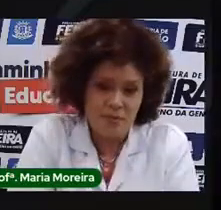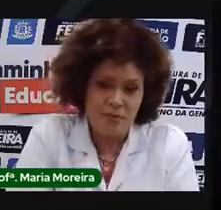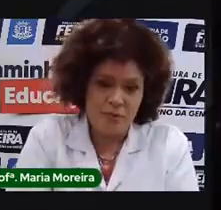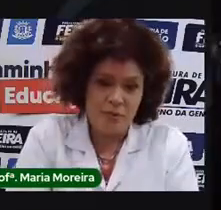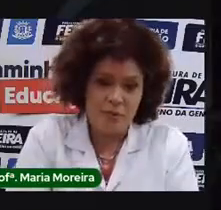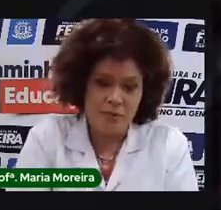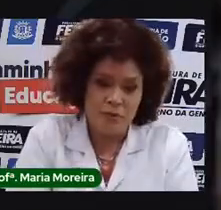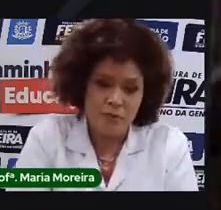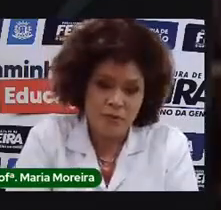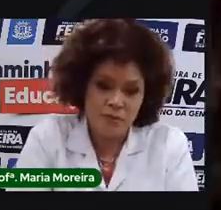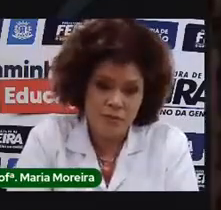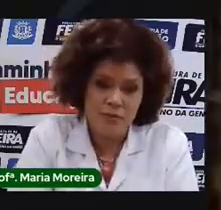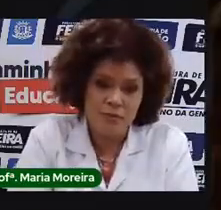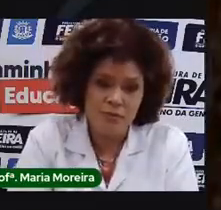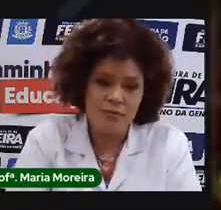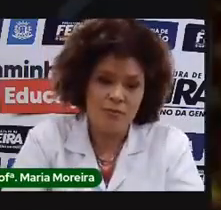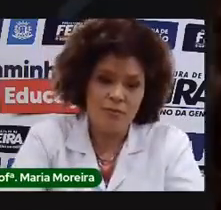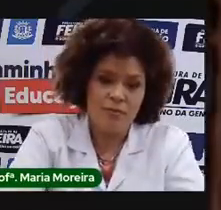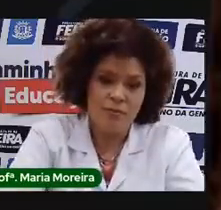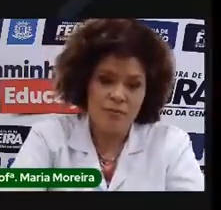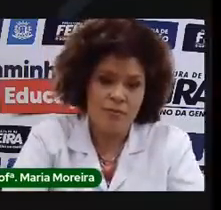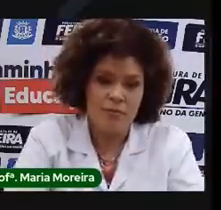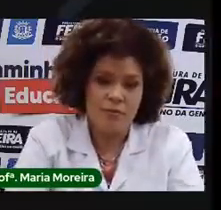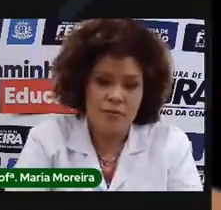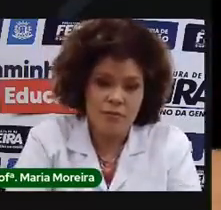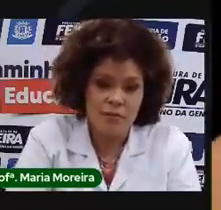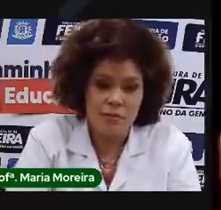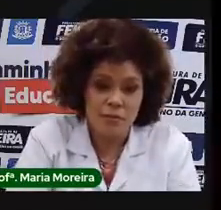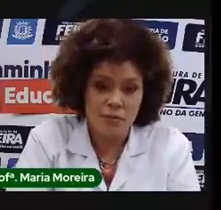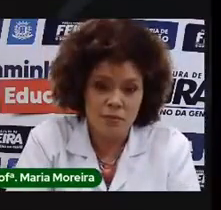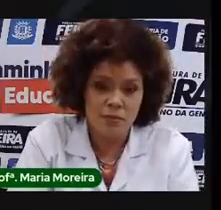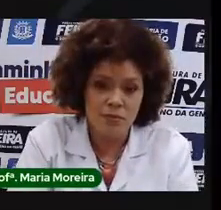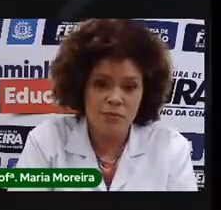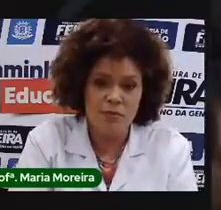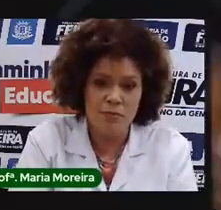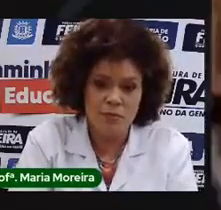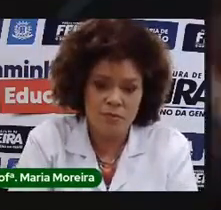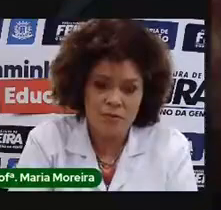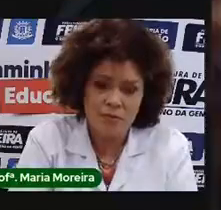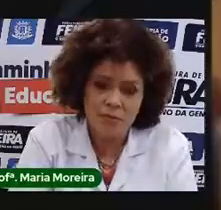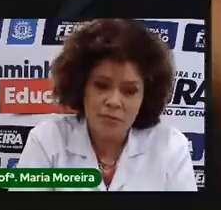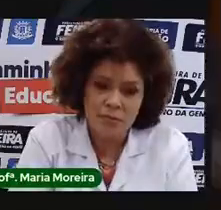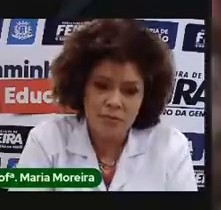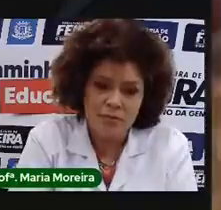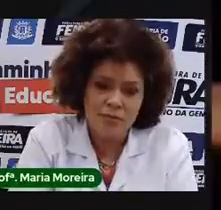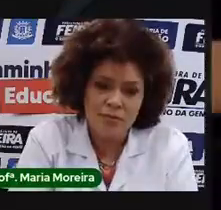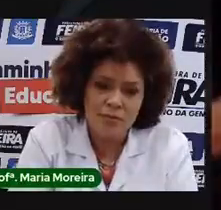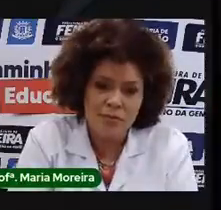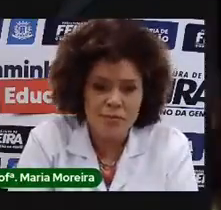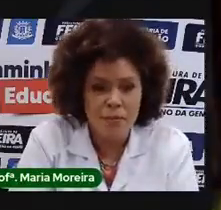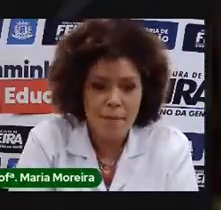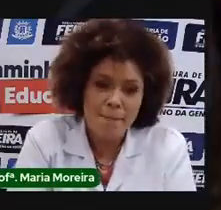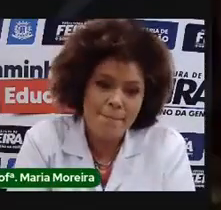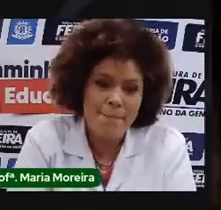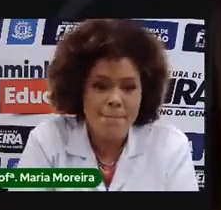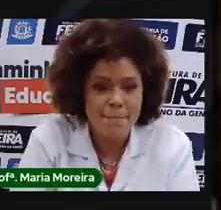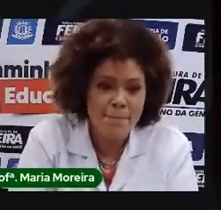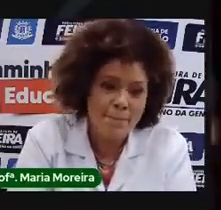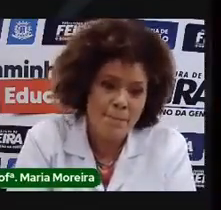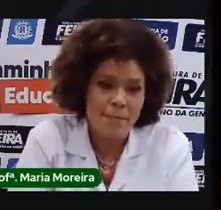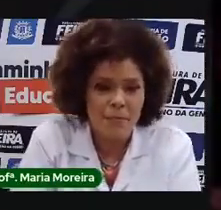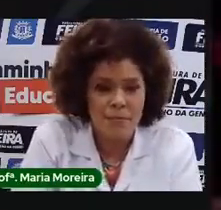não. Quando eu disser sim, vai beijando não. Quando eu disser não, vai beijando